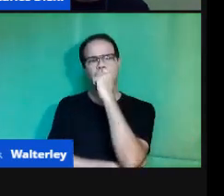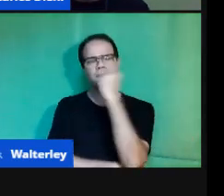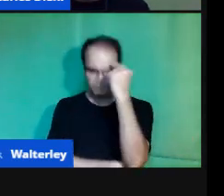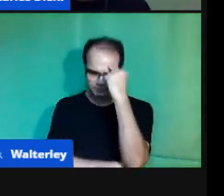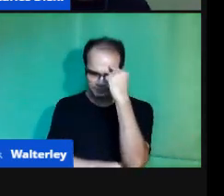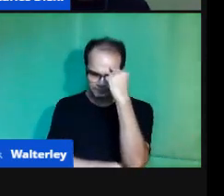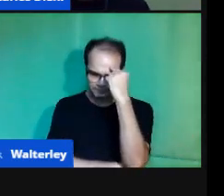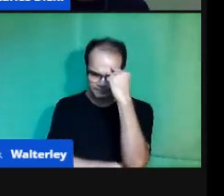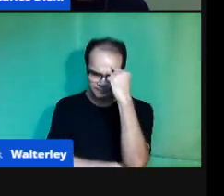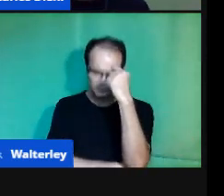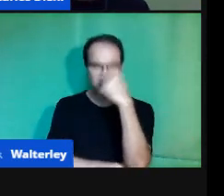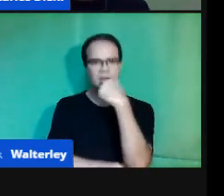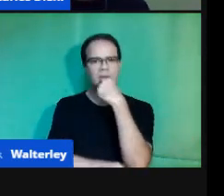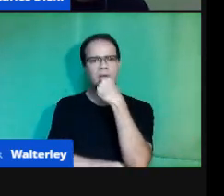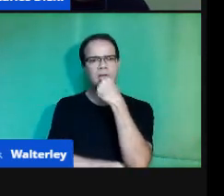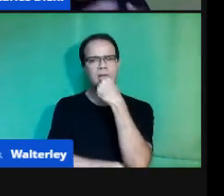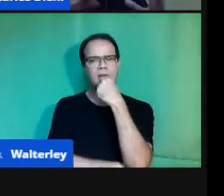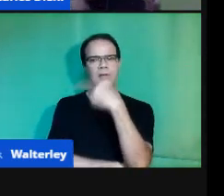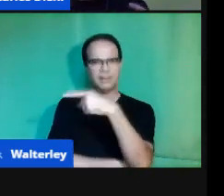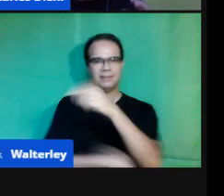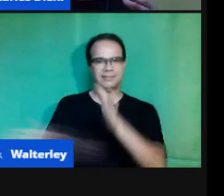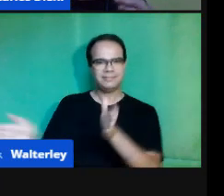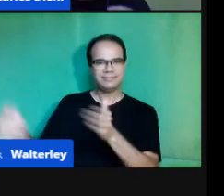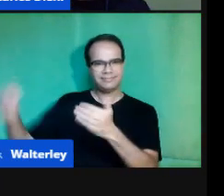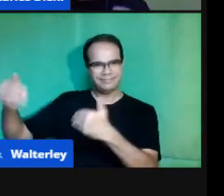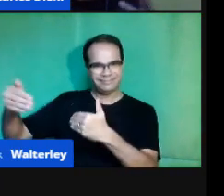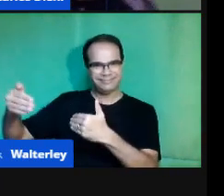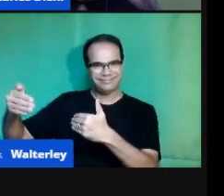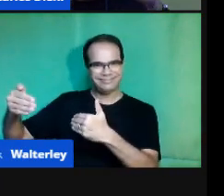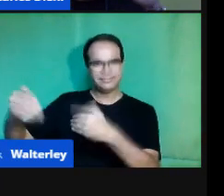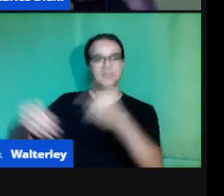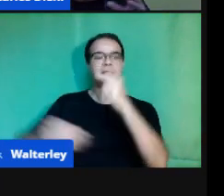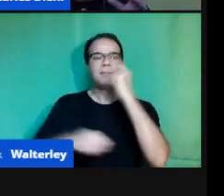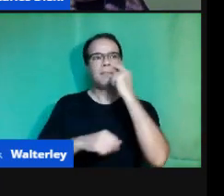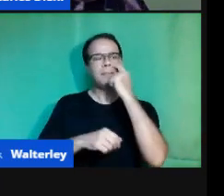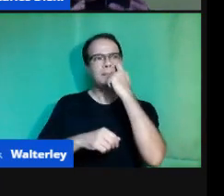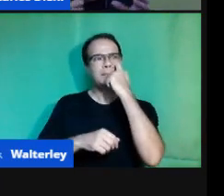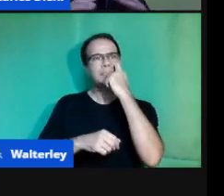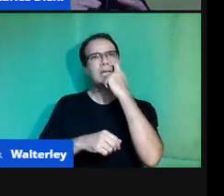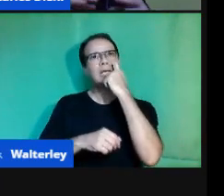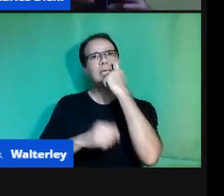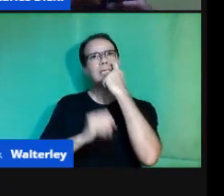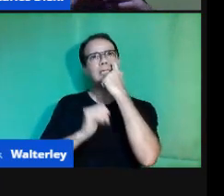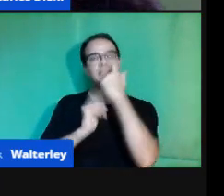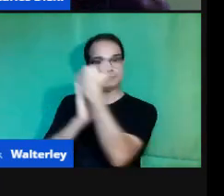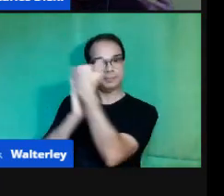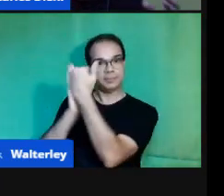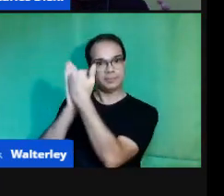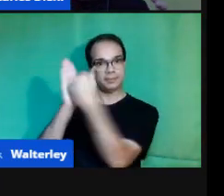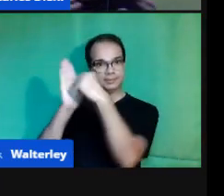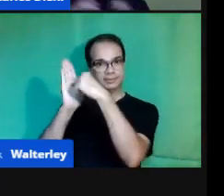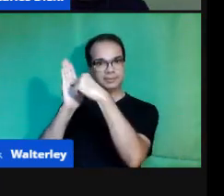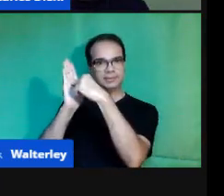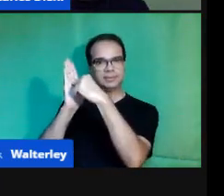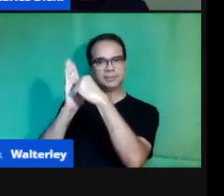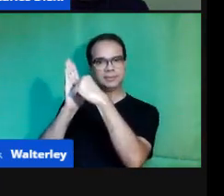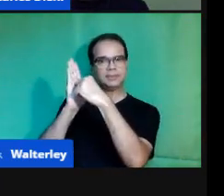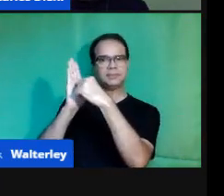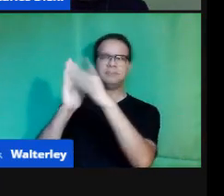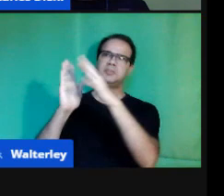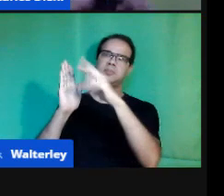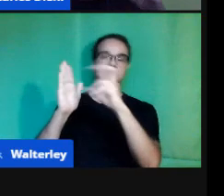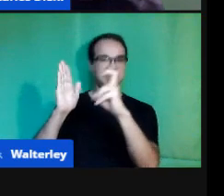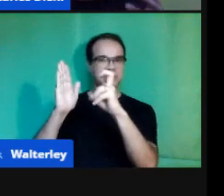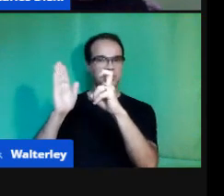que você tem em sala de aula, escrever em 5, 10 linhas no máximo, como que você gostaria de